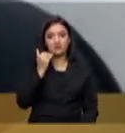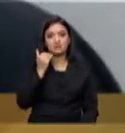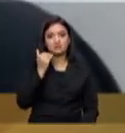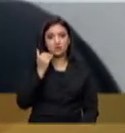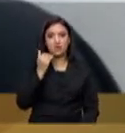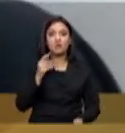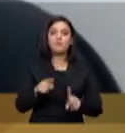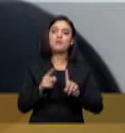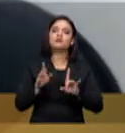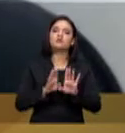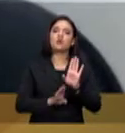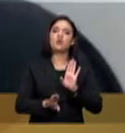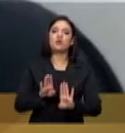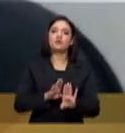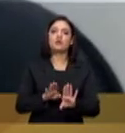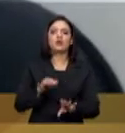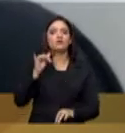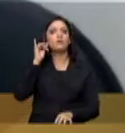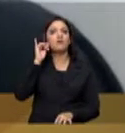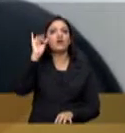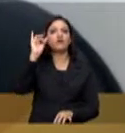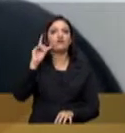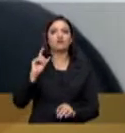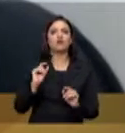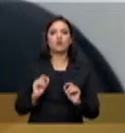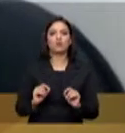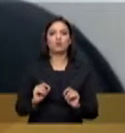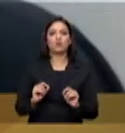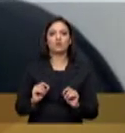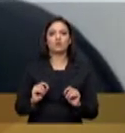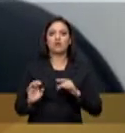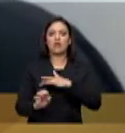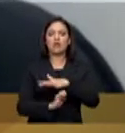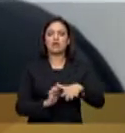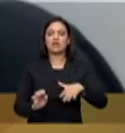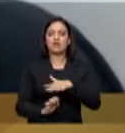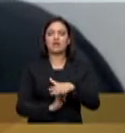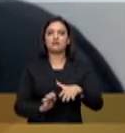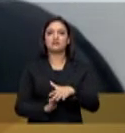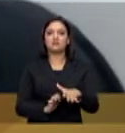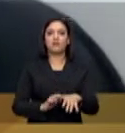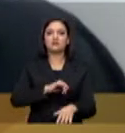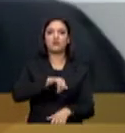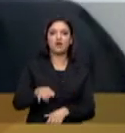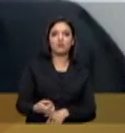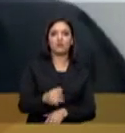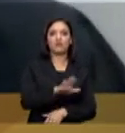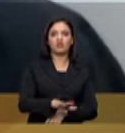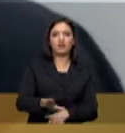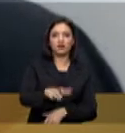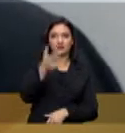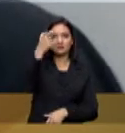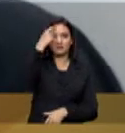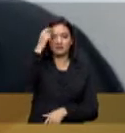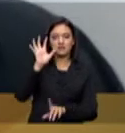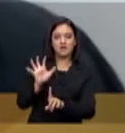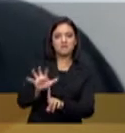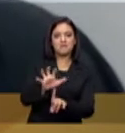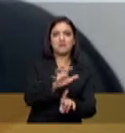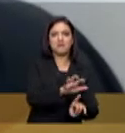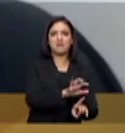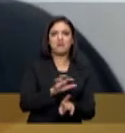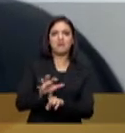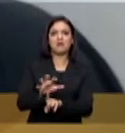de que anunciantes não explorem a hipervulnerabilidade dos pequenos consumidores brasileiros, lhes trazendo mal na falta